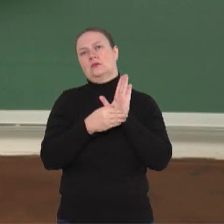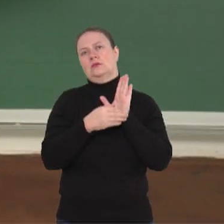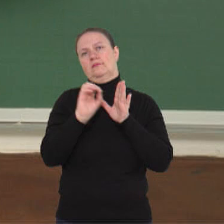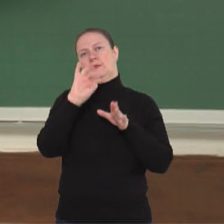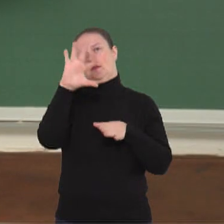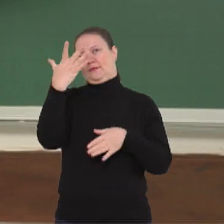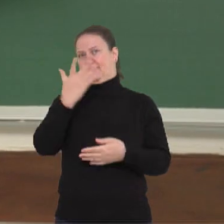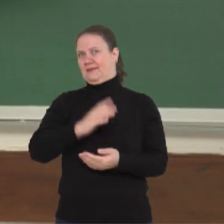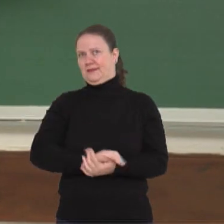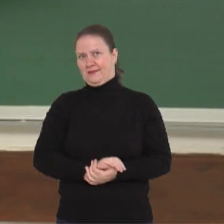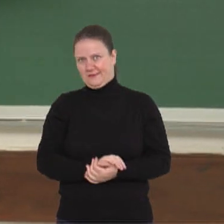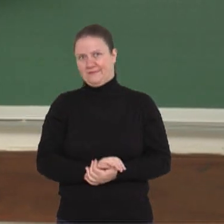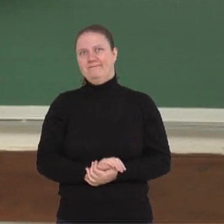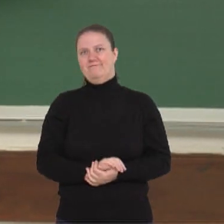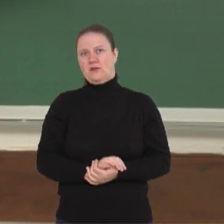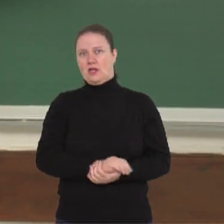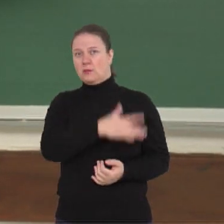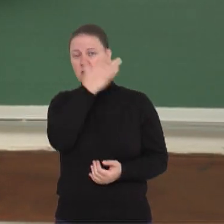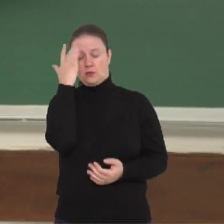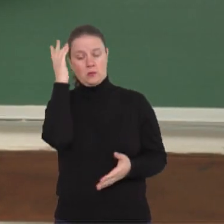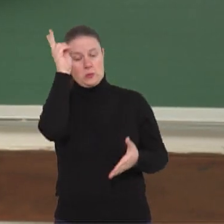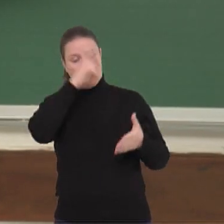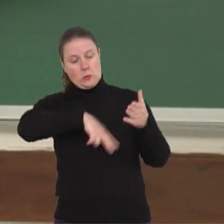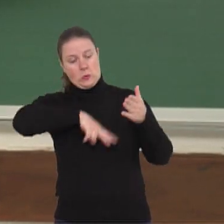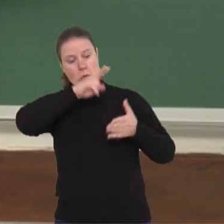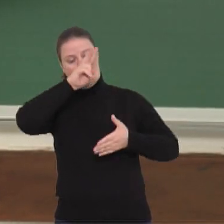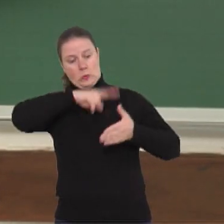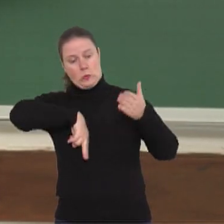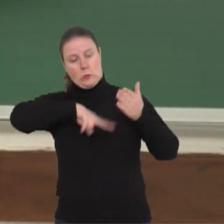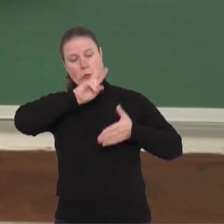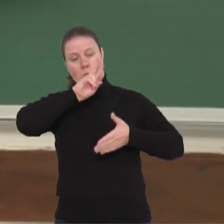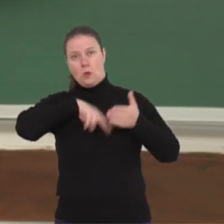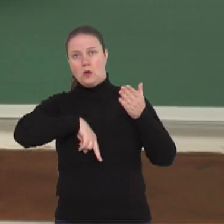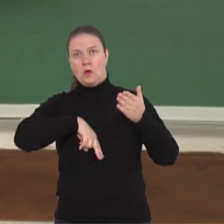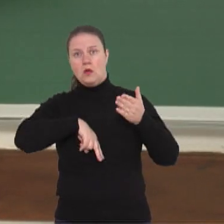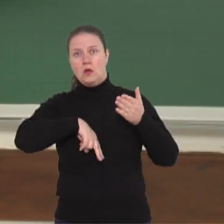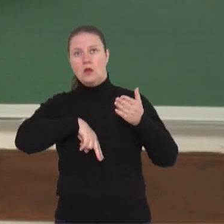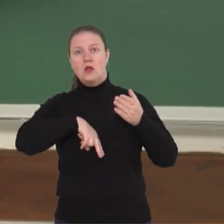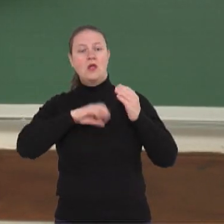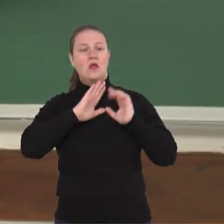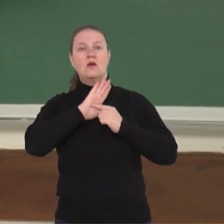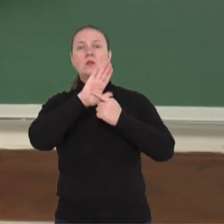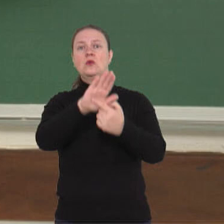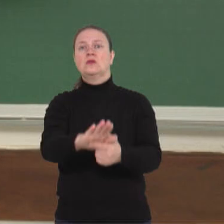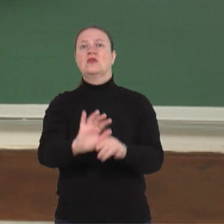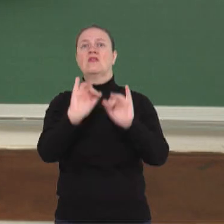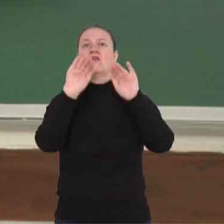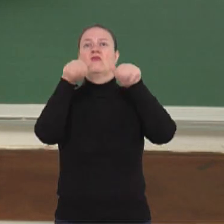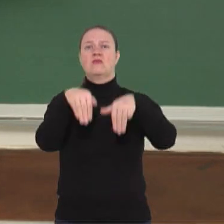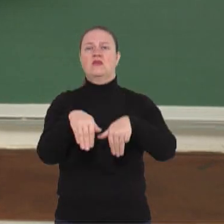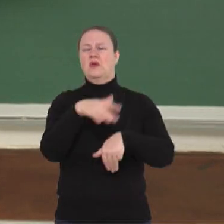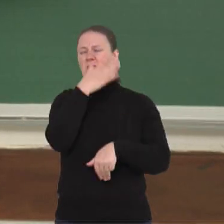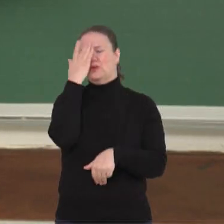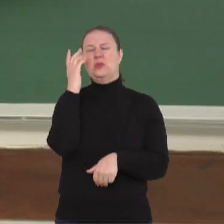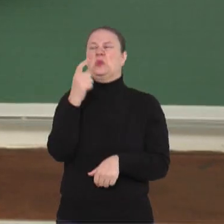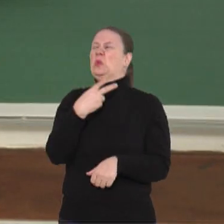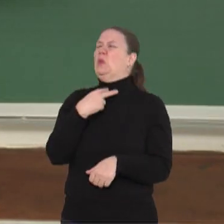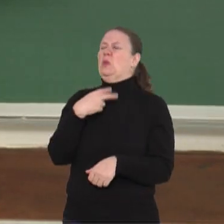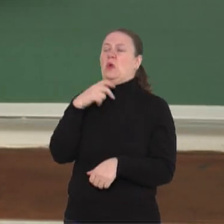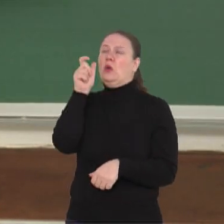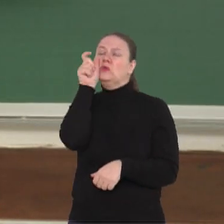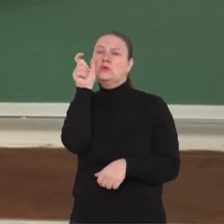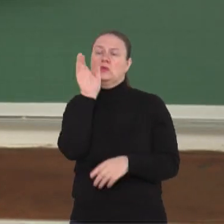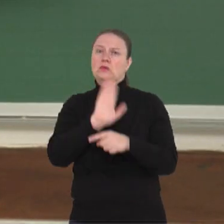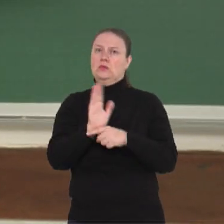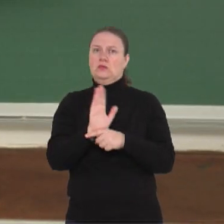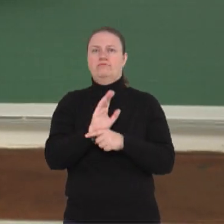resumo. A pessoa vai ler ali, se fosse no caso, ler a resenha para que ela não precise assistir o filme, certo? Então é